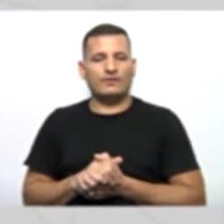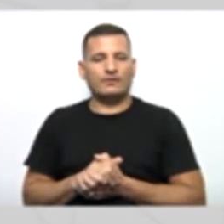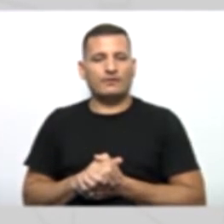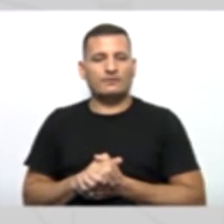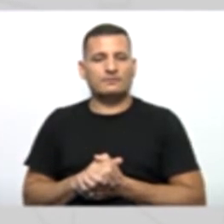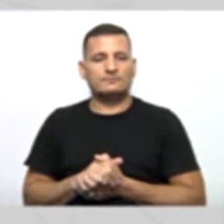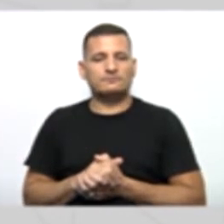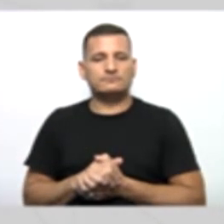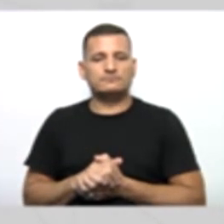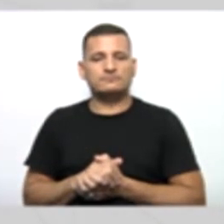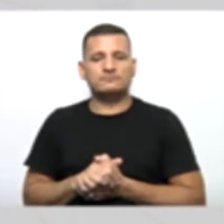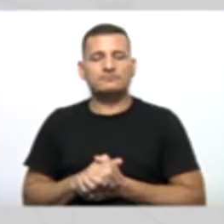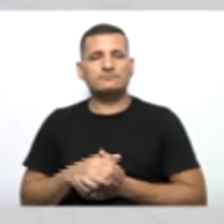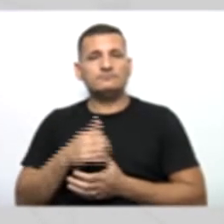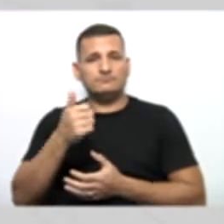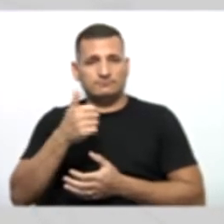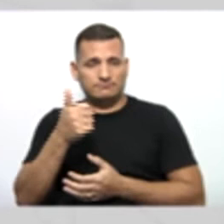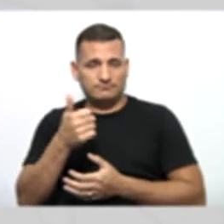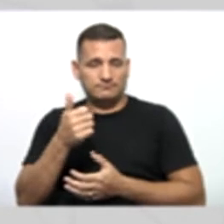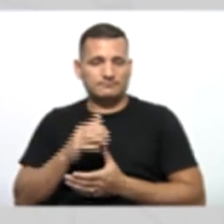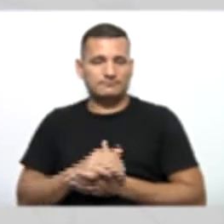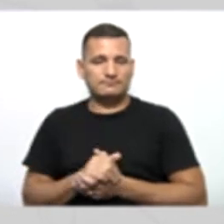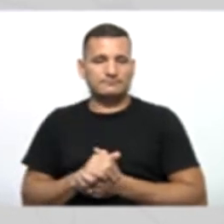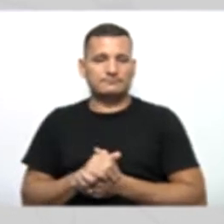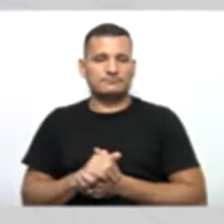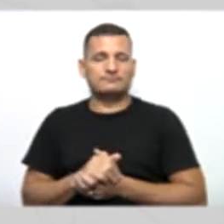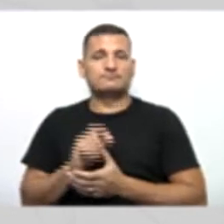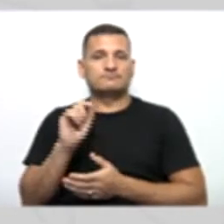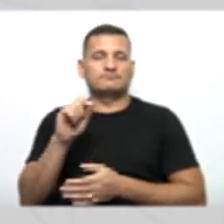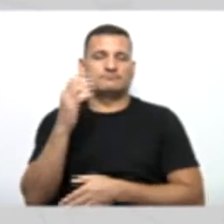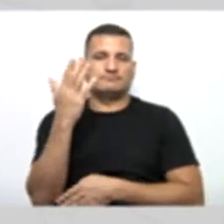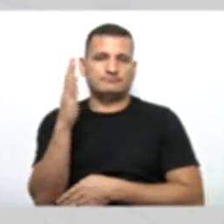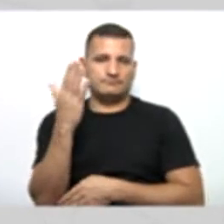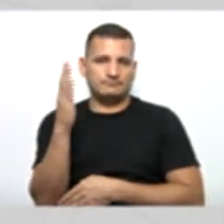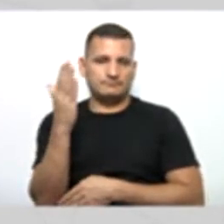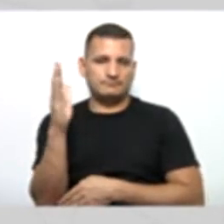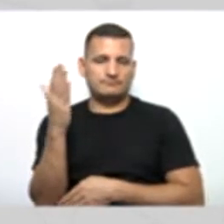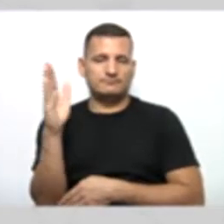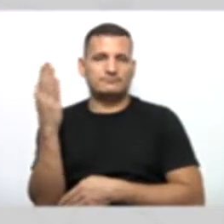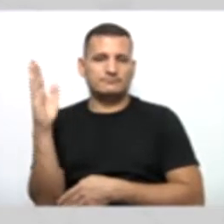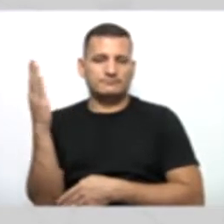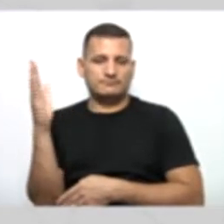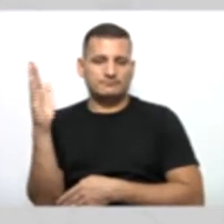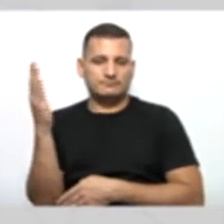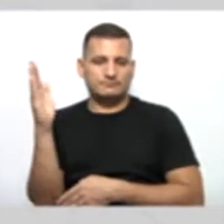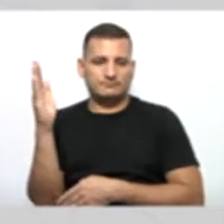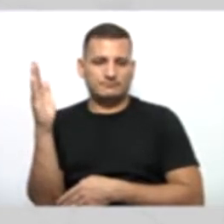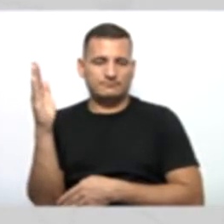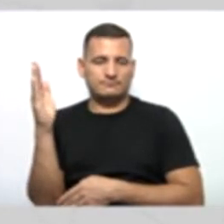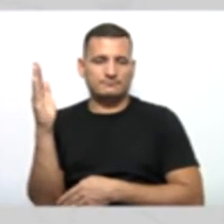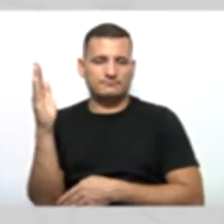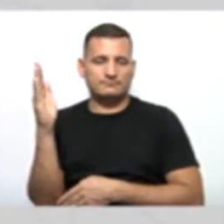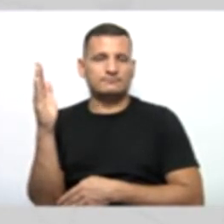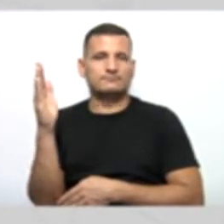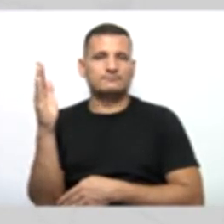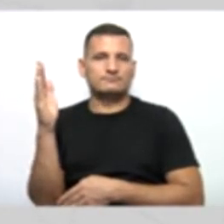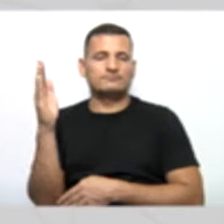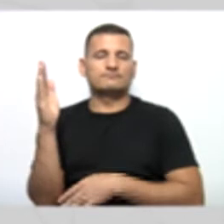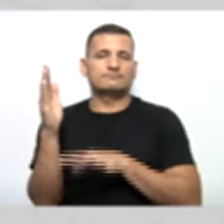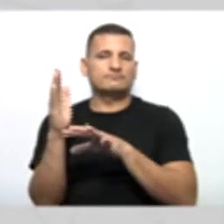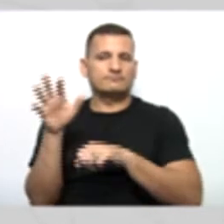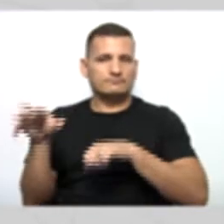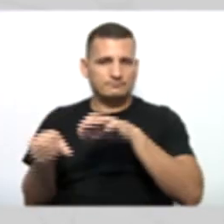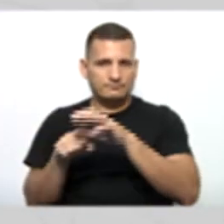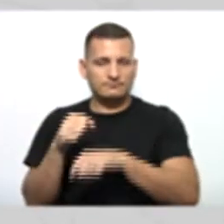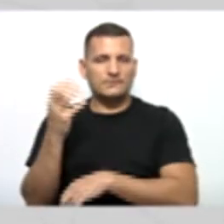Primeiro, ela necessita da madeira, que é a atividade fim dela. Ela vai explorar, ela vai retirar